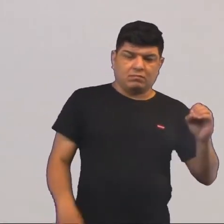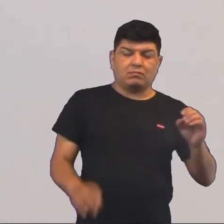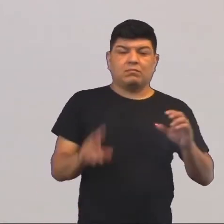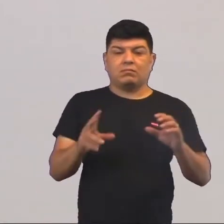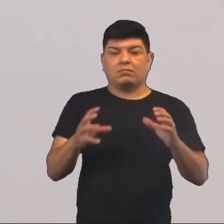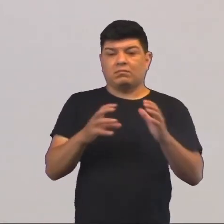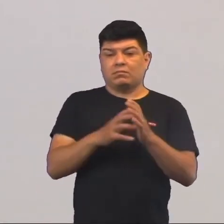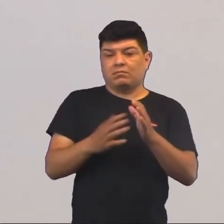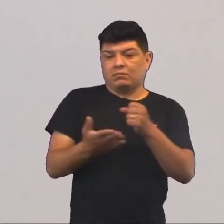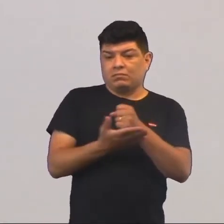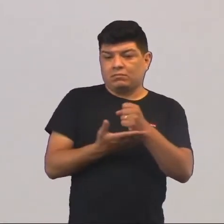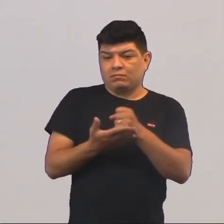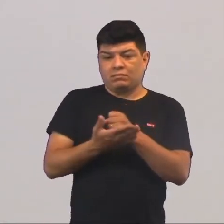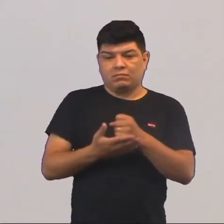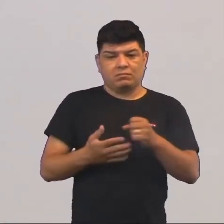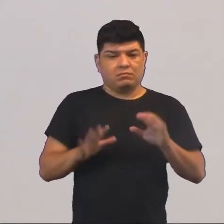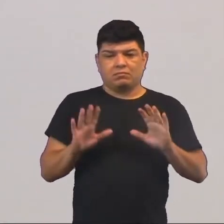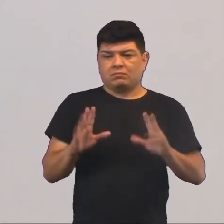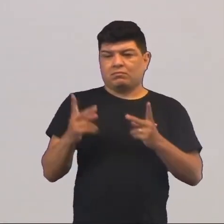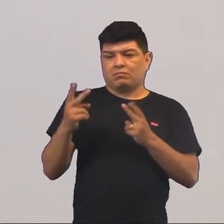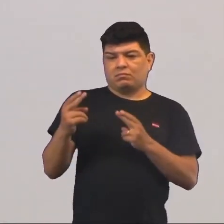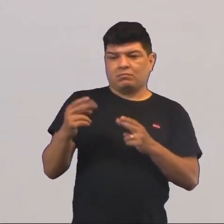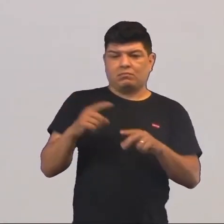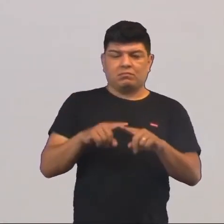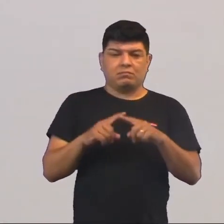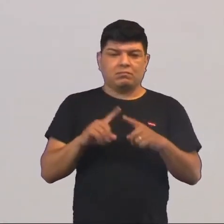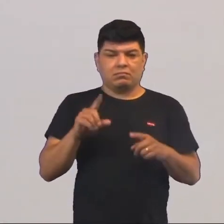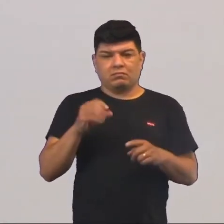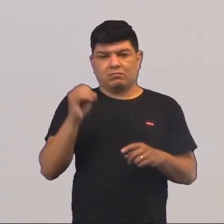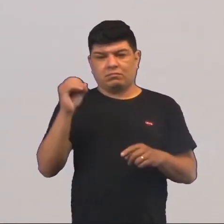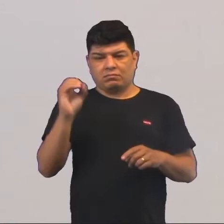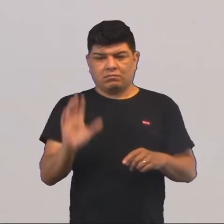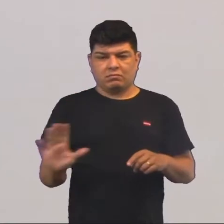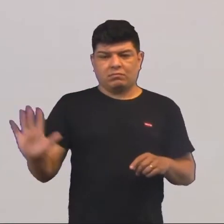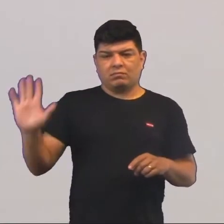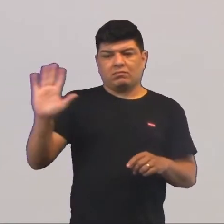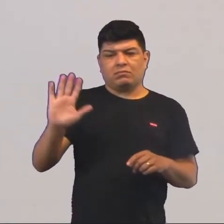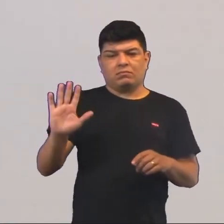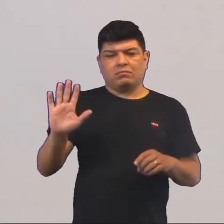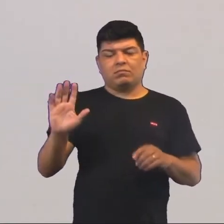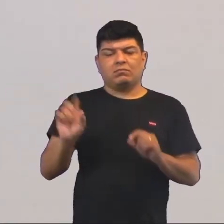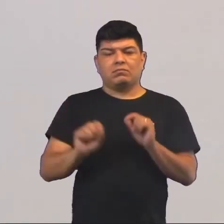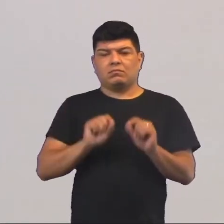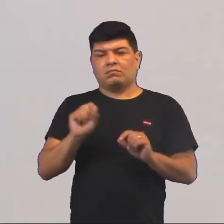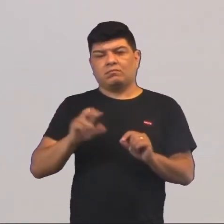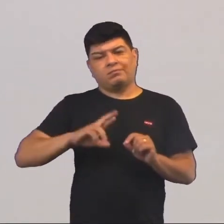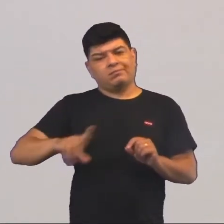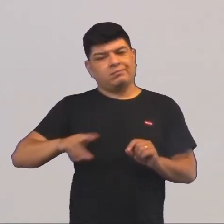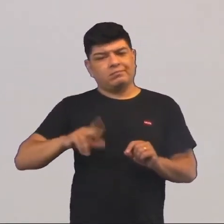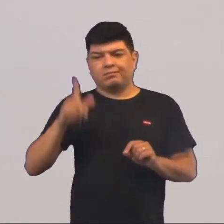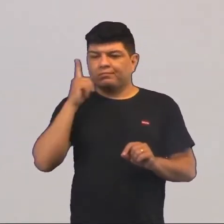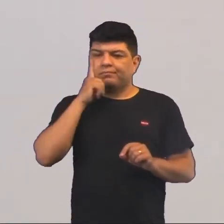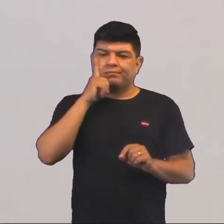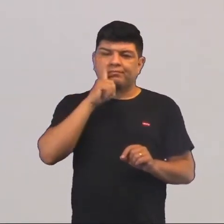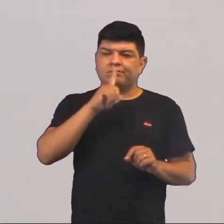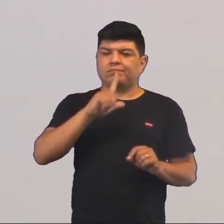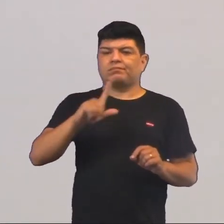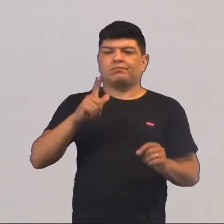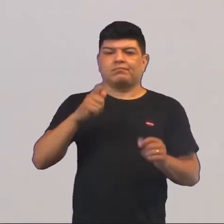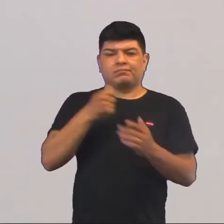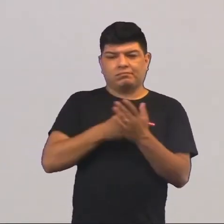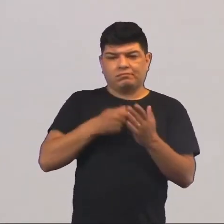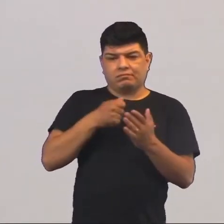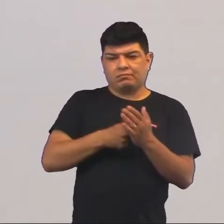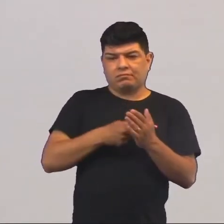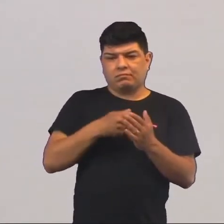mantém basicamente intacto. O Império Romano do Ocidente, né, no entanto, não consegue, né, resistir